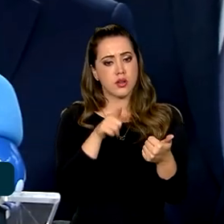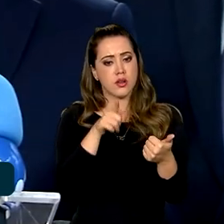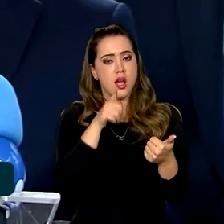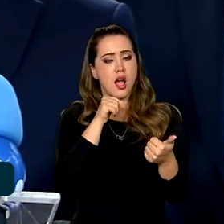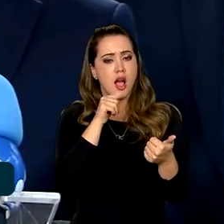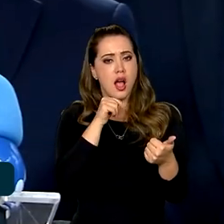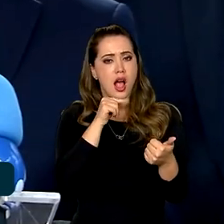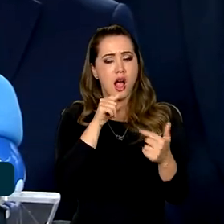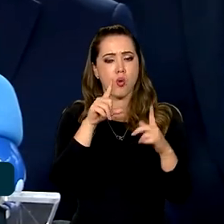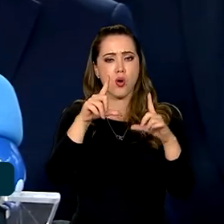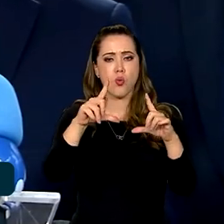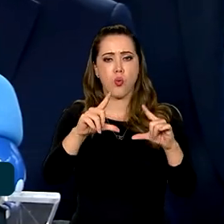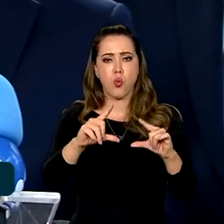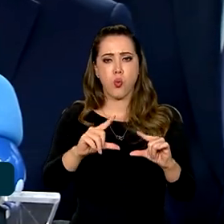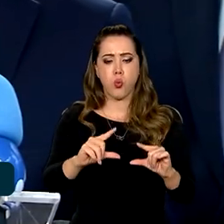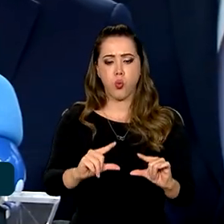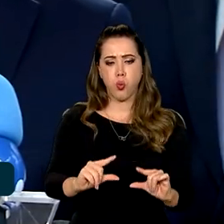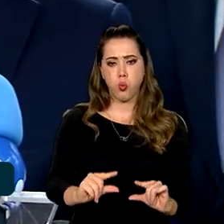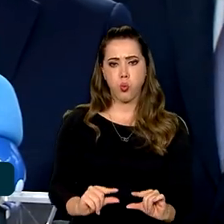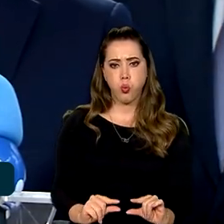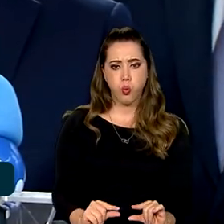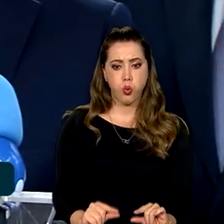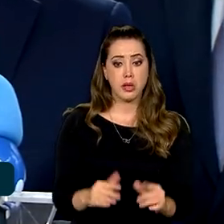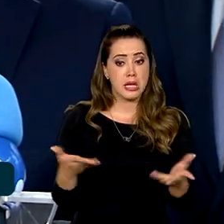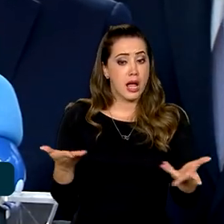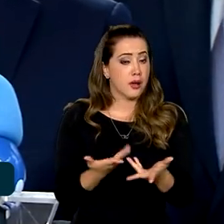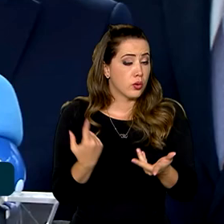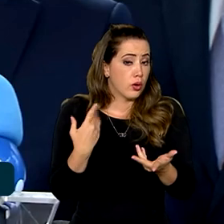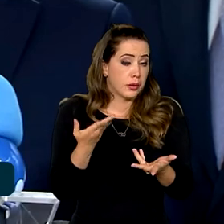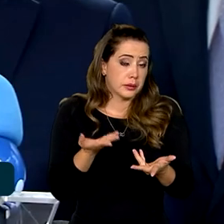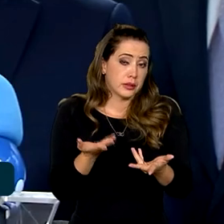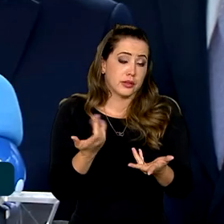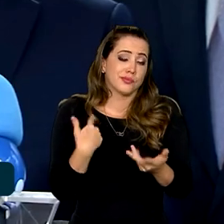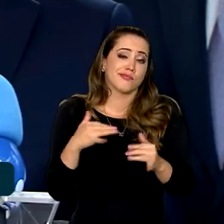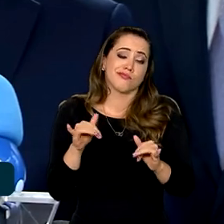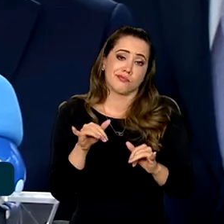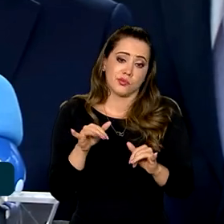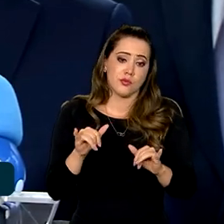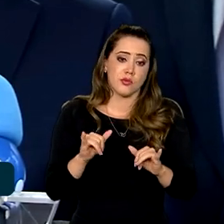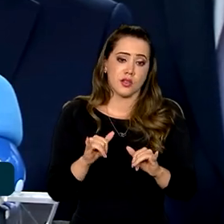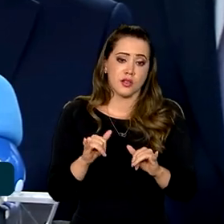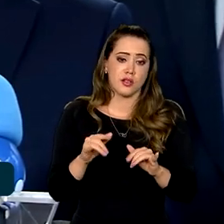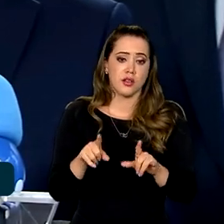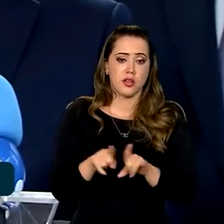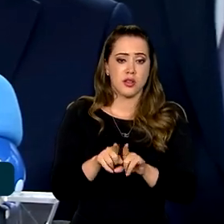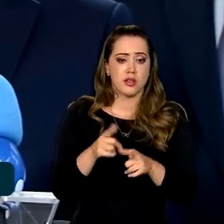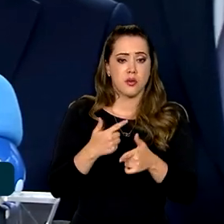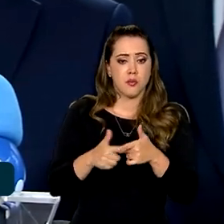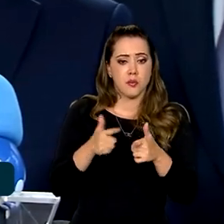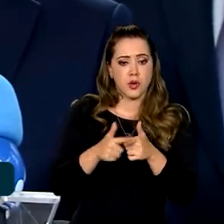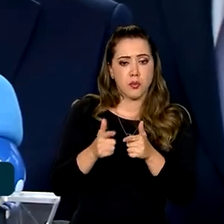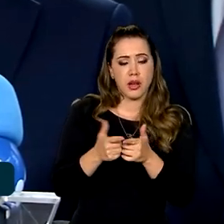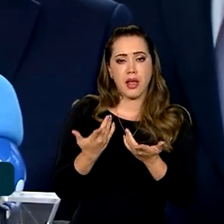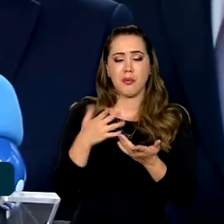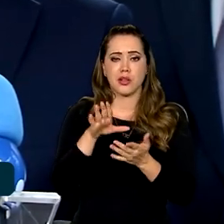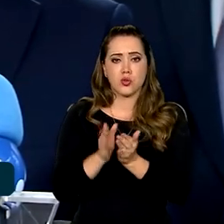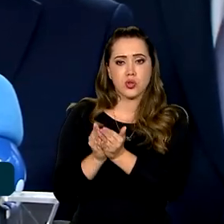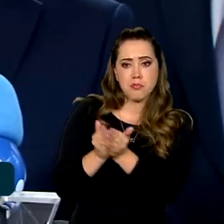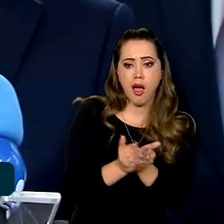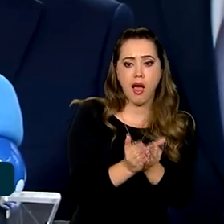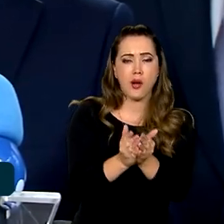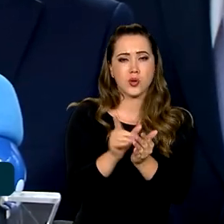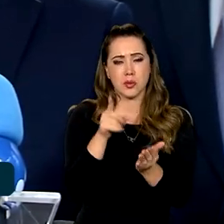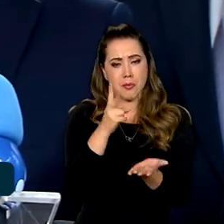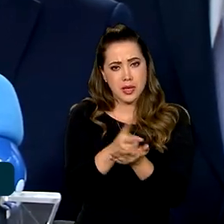água muito baixa e estão sendo feridos pela embarcação que continua ainda